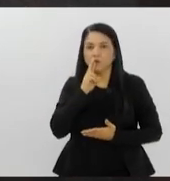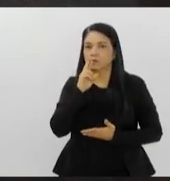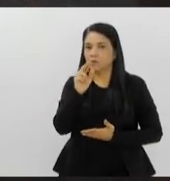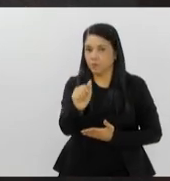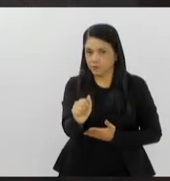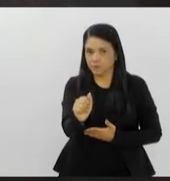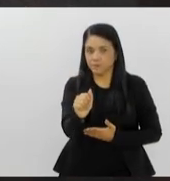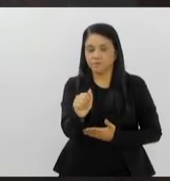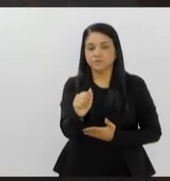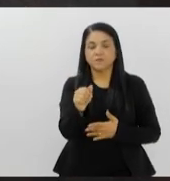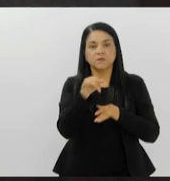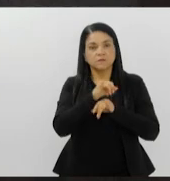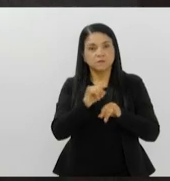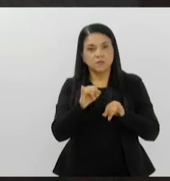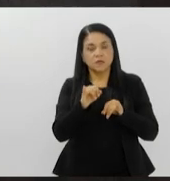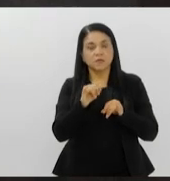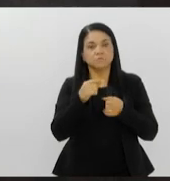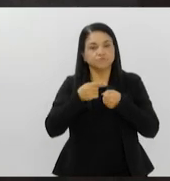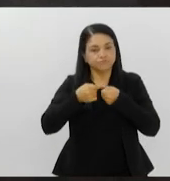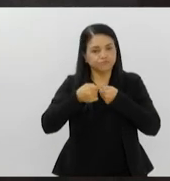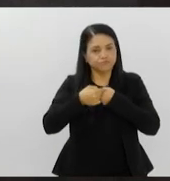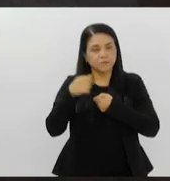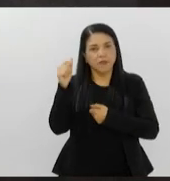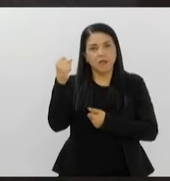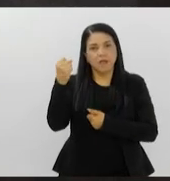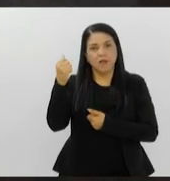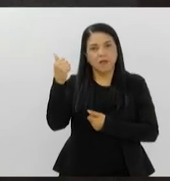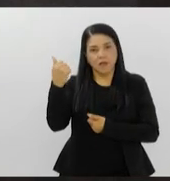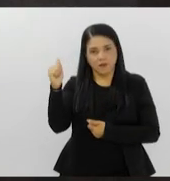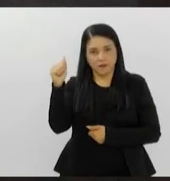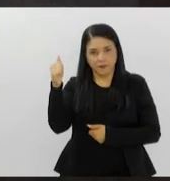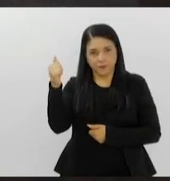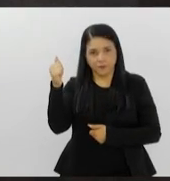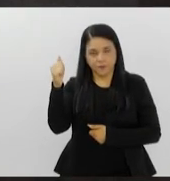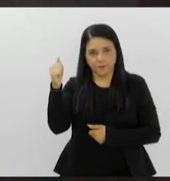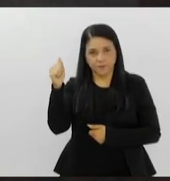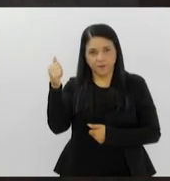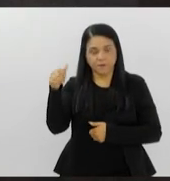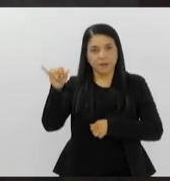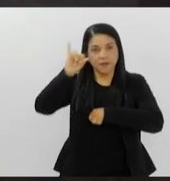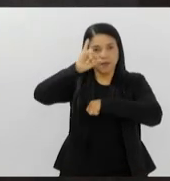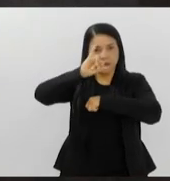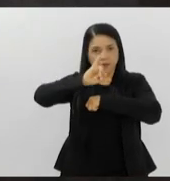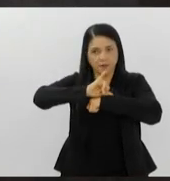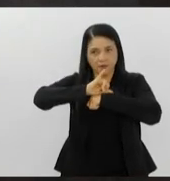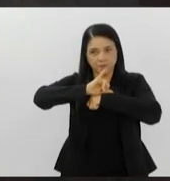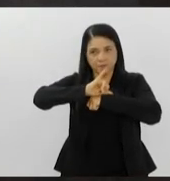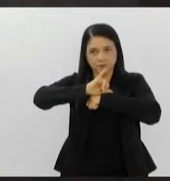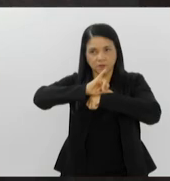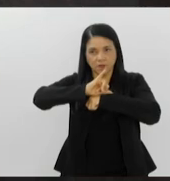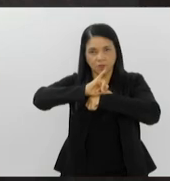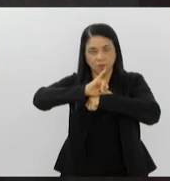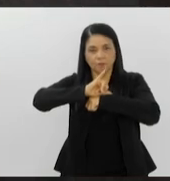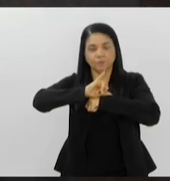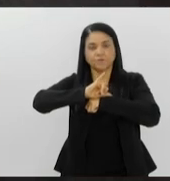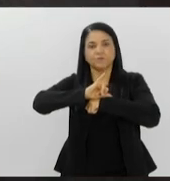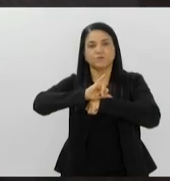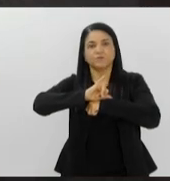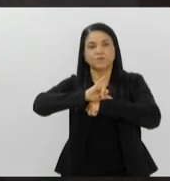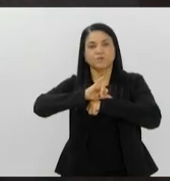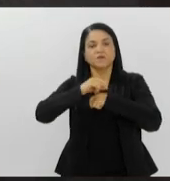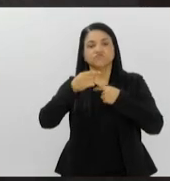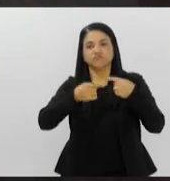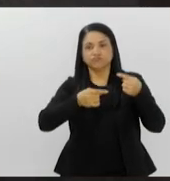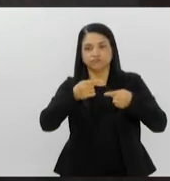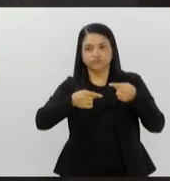Amorim, que declara o município de Araruama, capital do Quetzof, no âmbito do Estado do Rio de Janeiro. Em discussão,